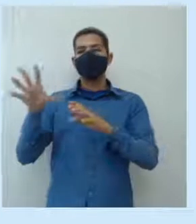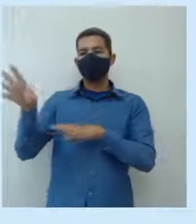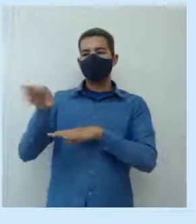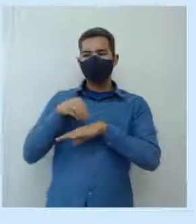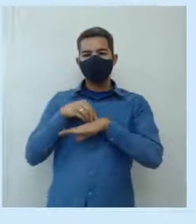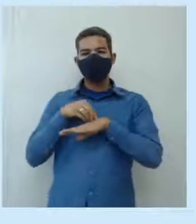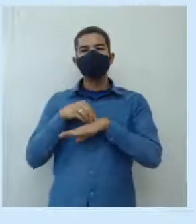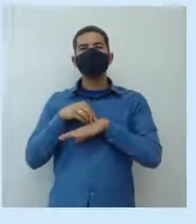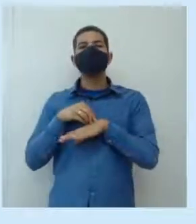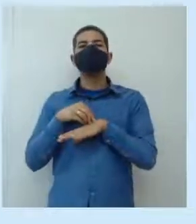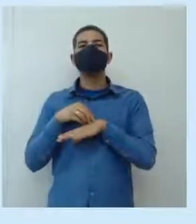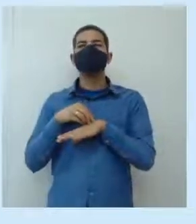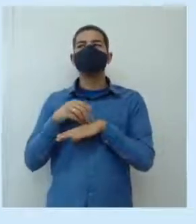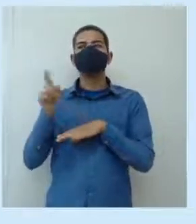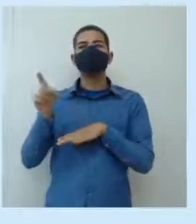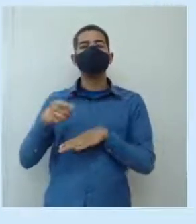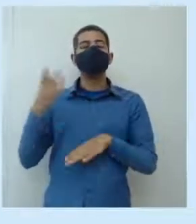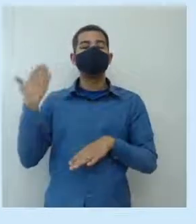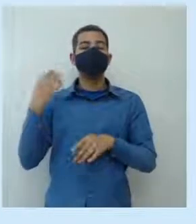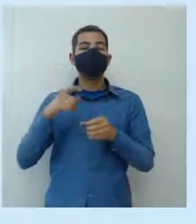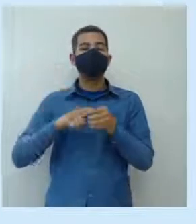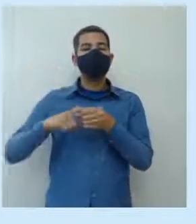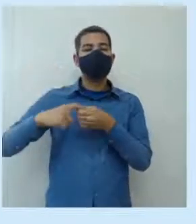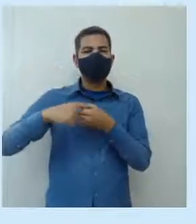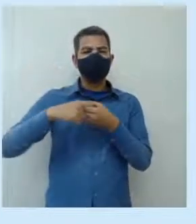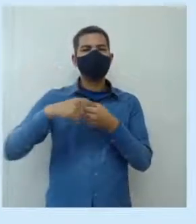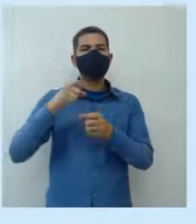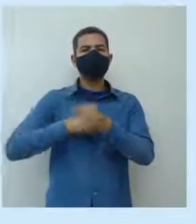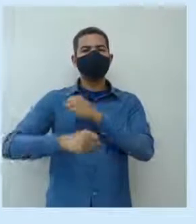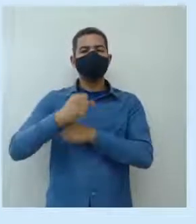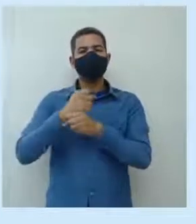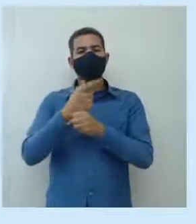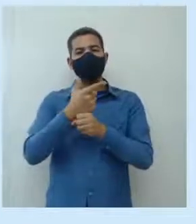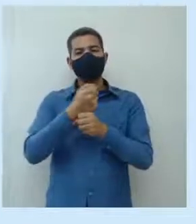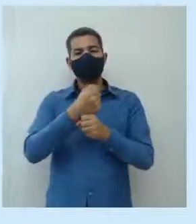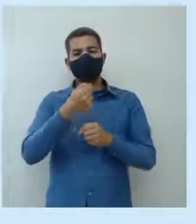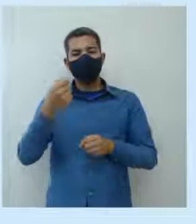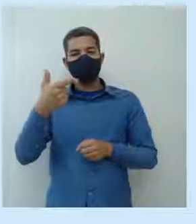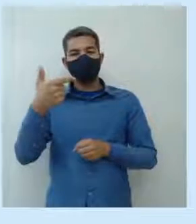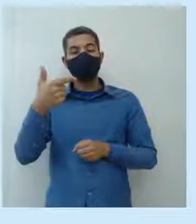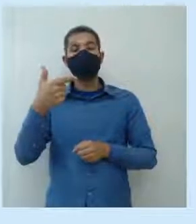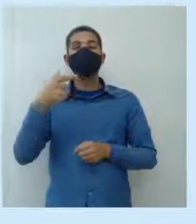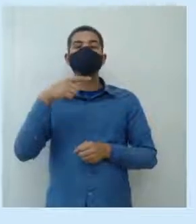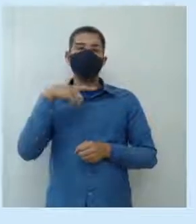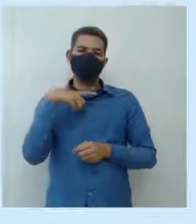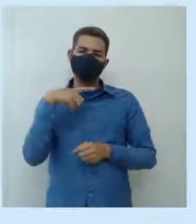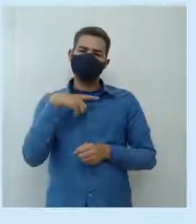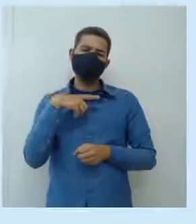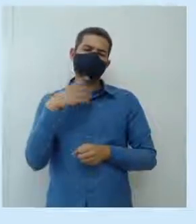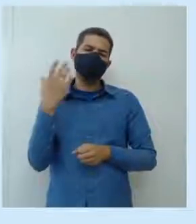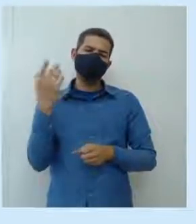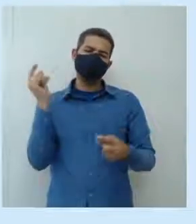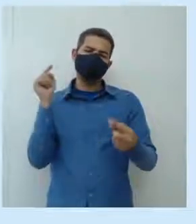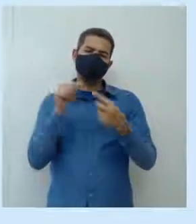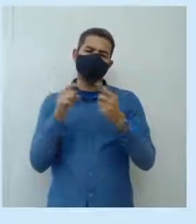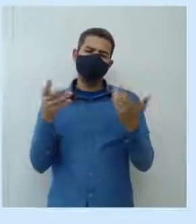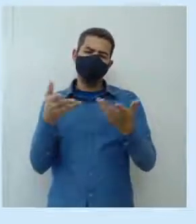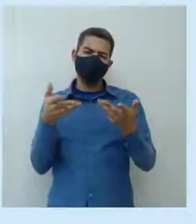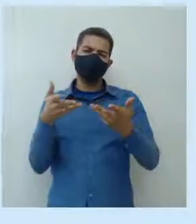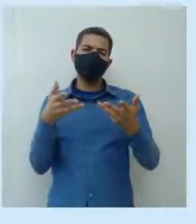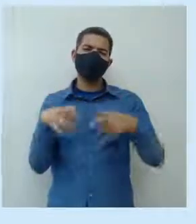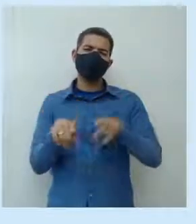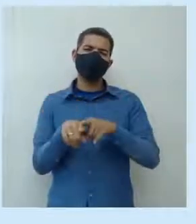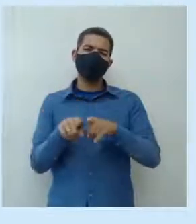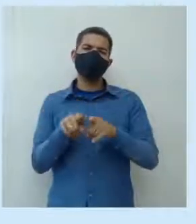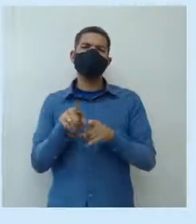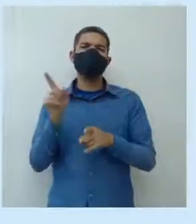justamente uma citação vinda da ONU, que foi lá de 2002, mas que ela ainda chega a ser muito atual, né? Depois de